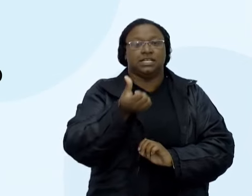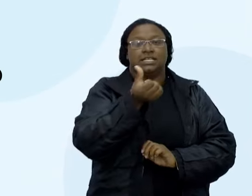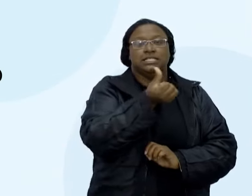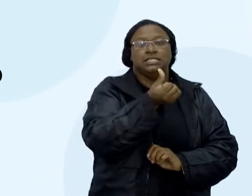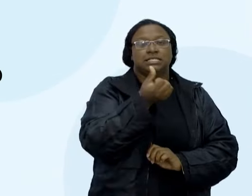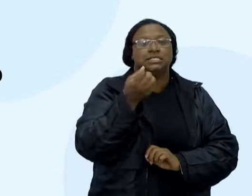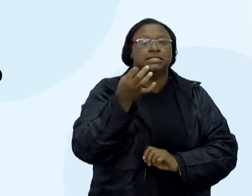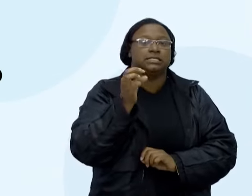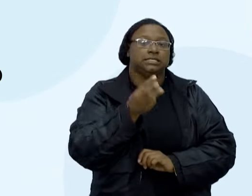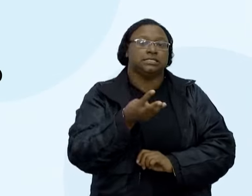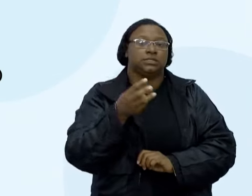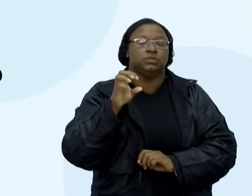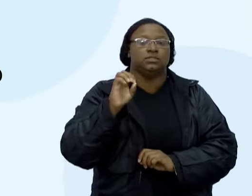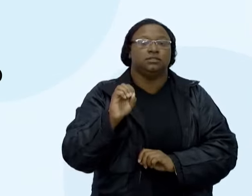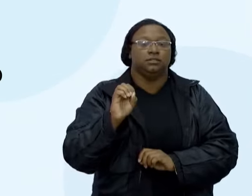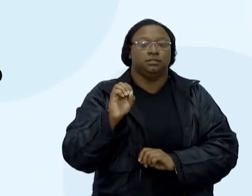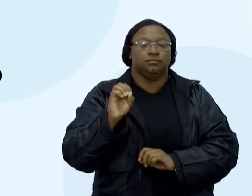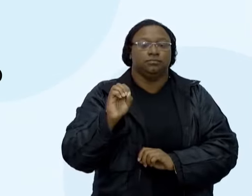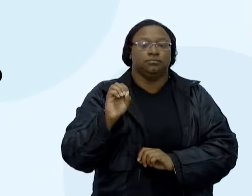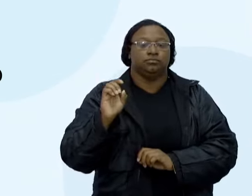630 lumens.